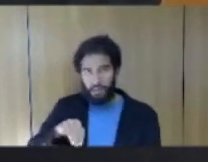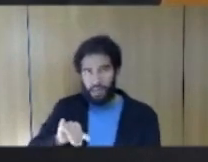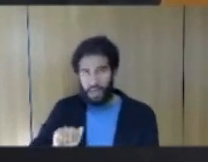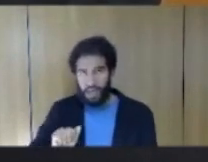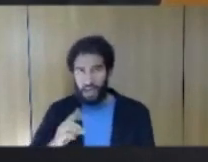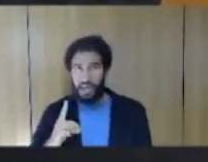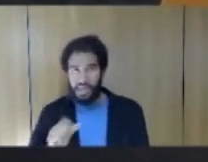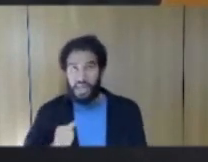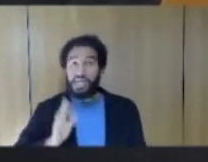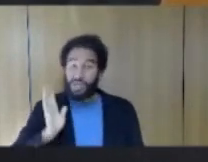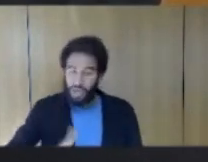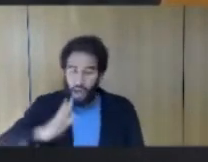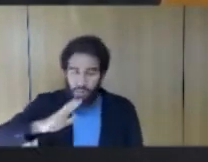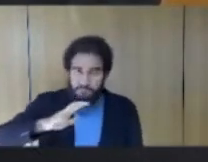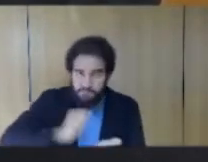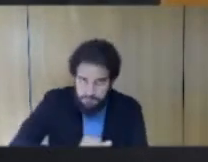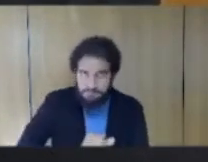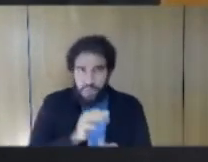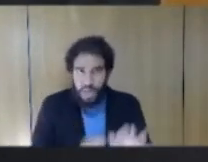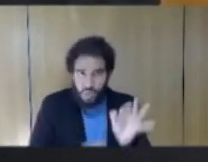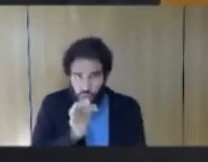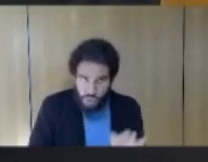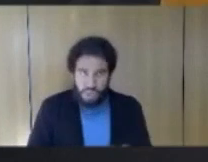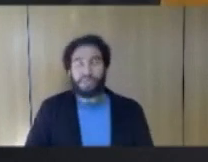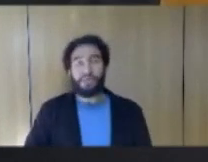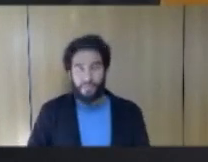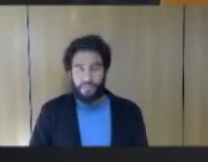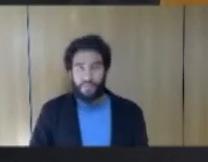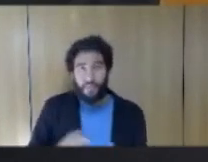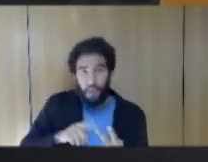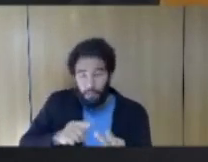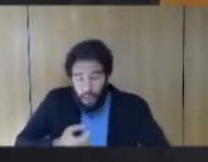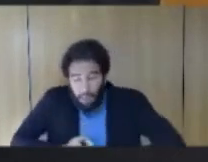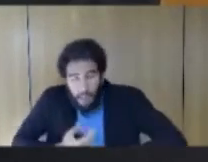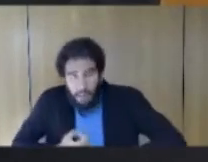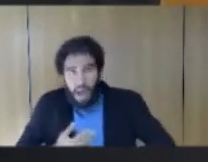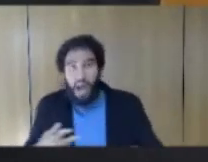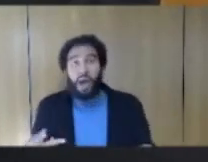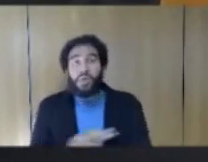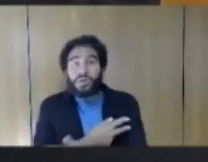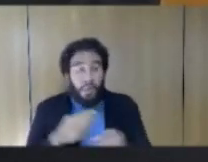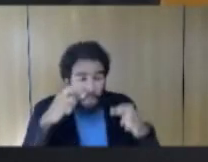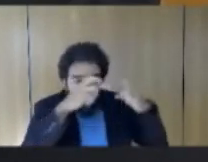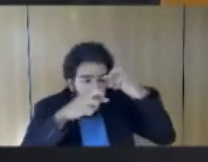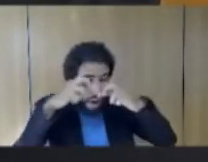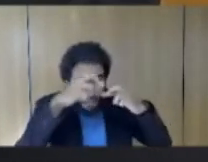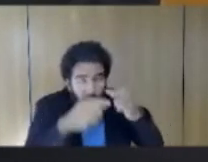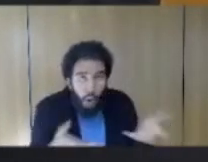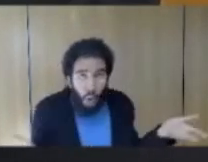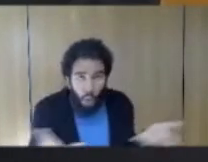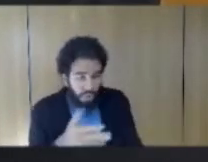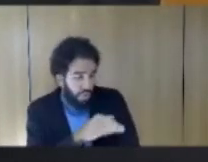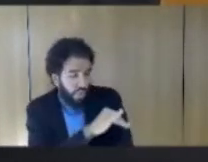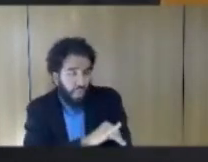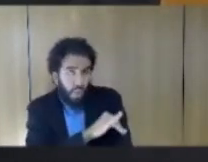judicialmente e essa delação que resultou na operação de hoje no Rio de Janeiro